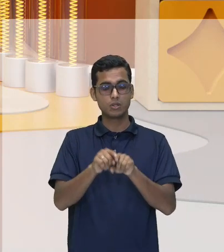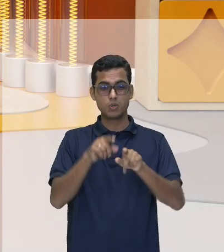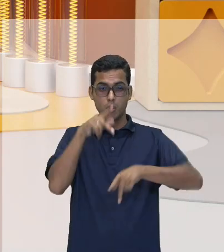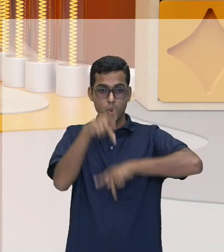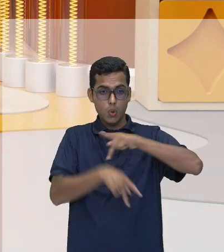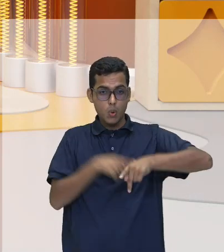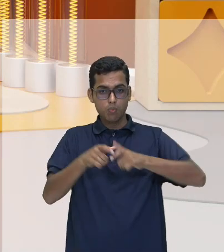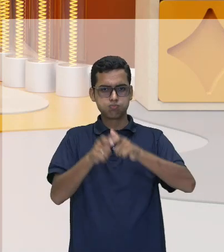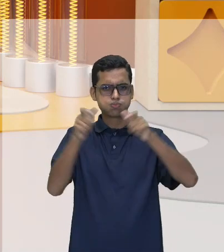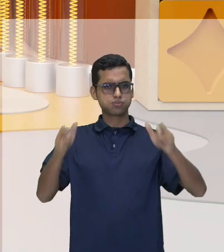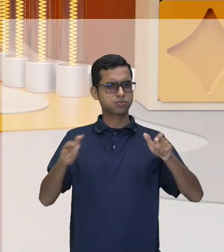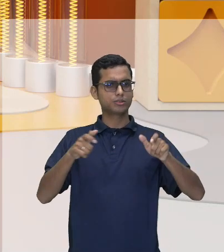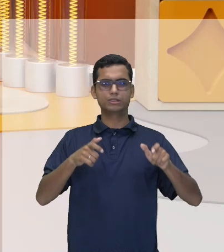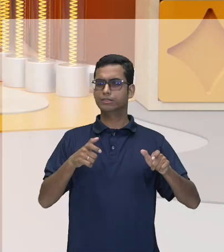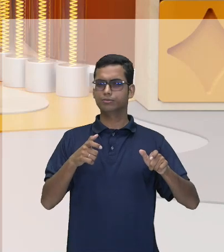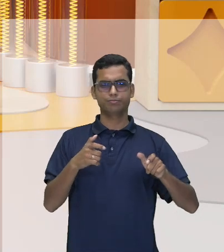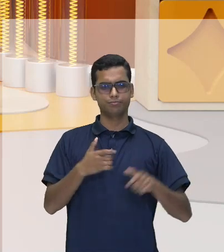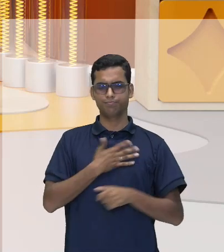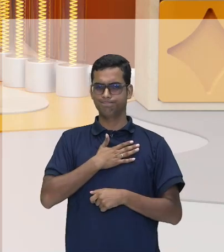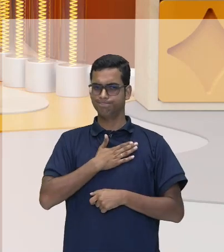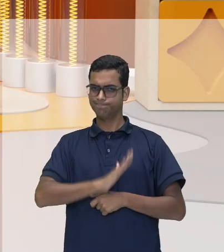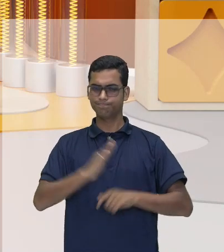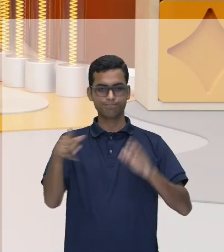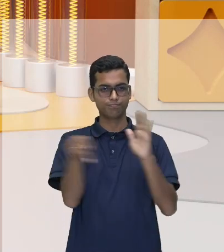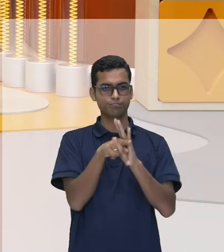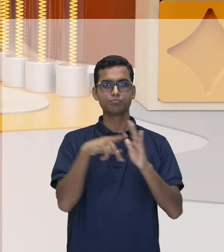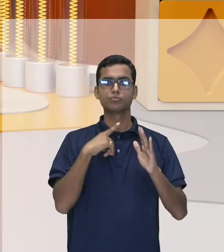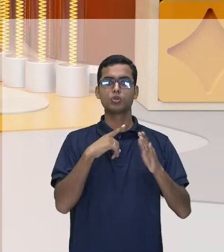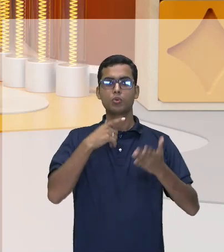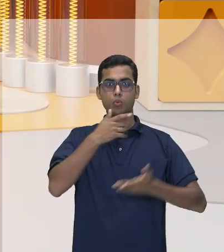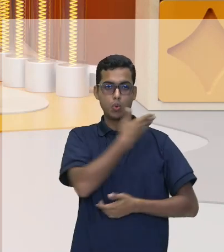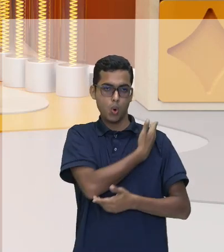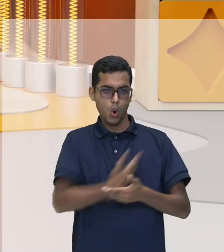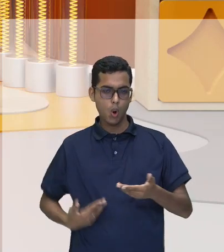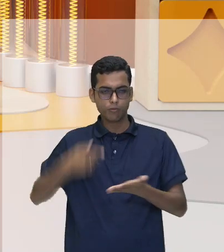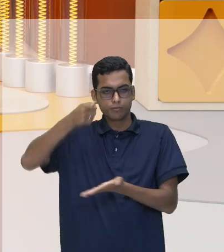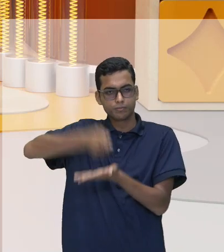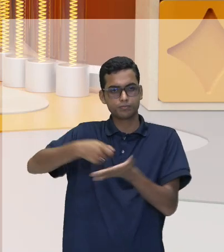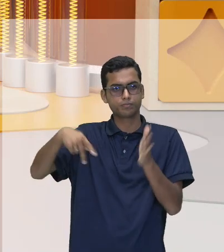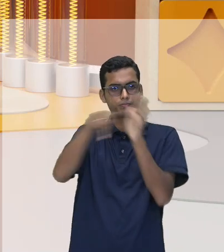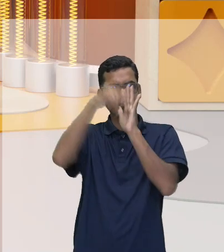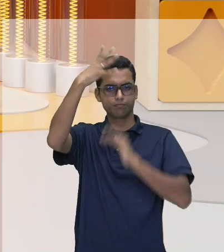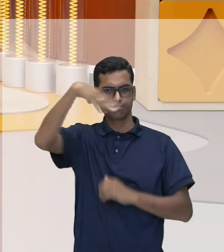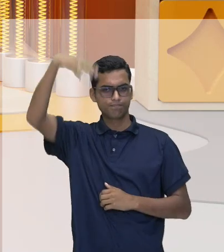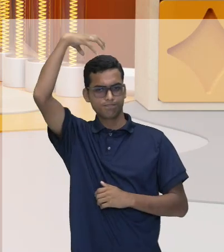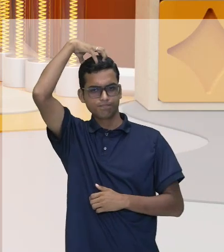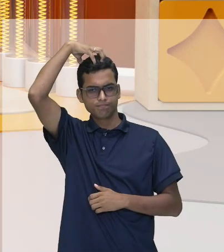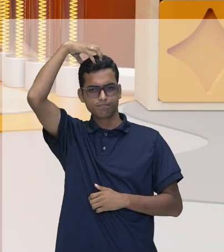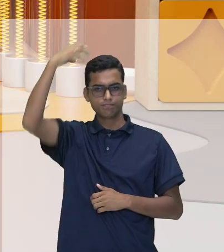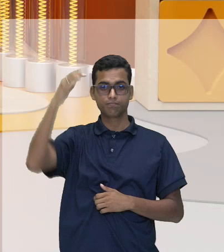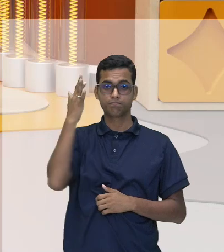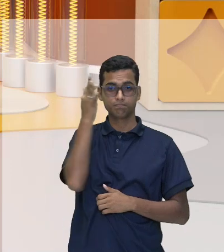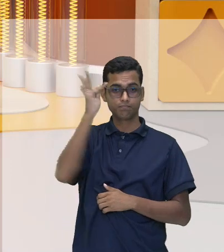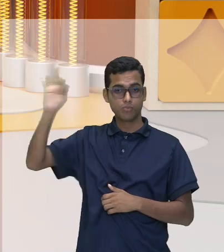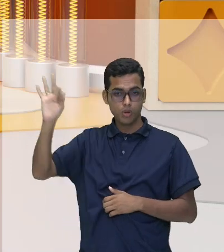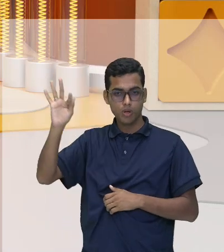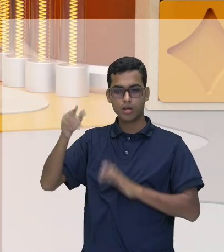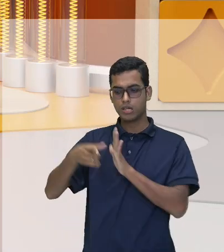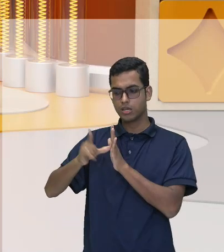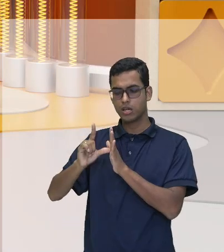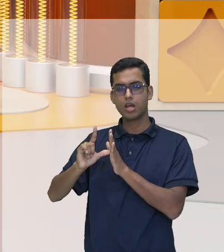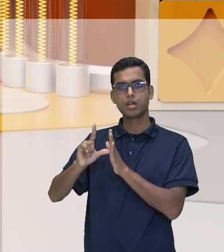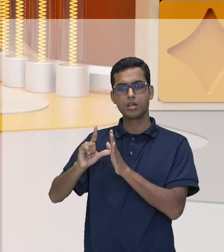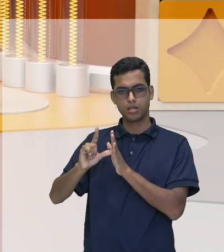serem perdoados. Então, essas práticas, juntamente com corrupção e outras, vão ser alvos de críticas e